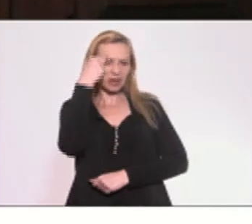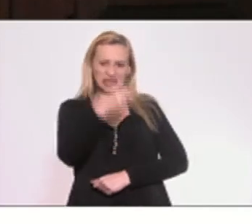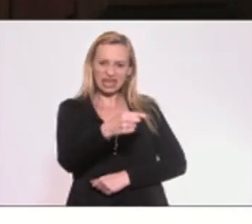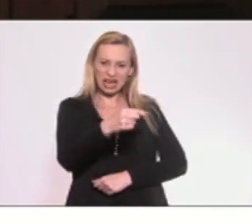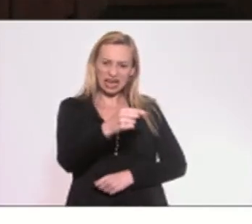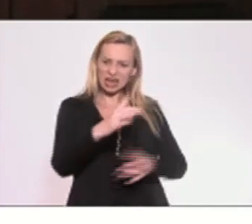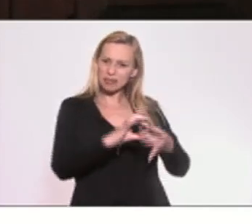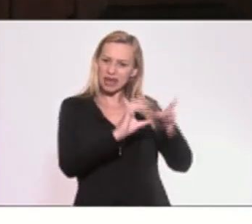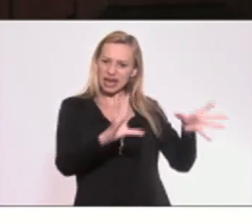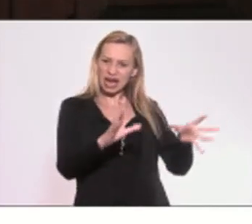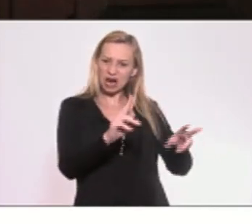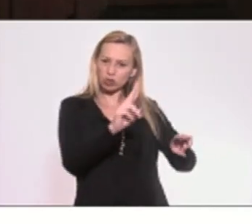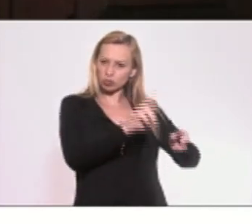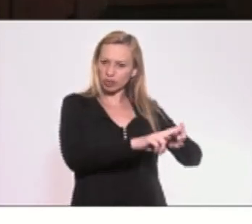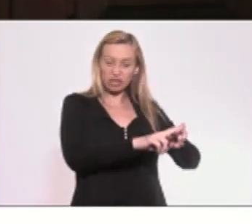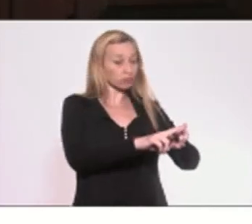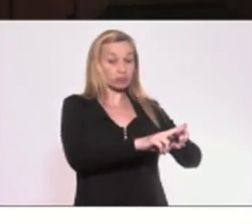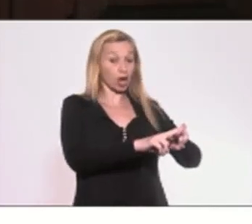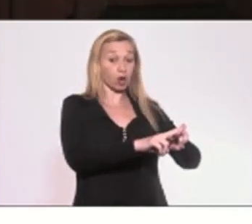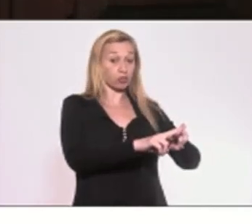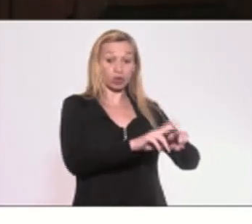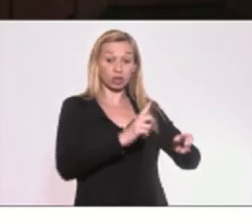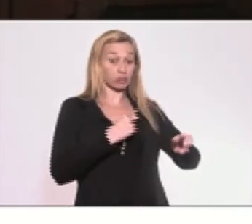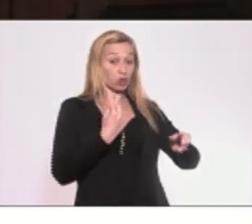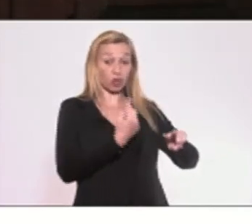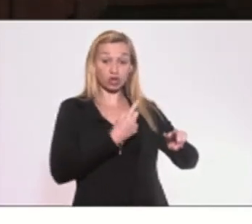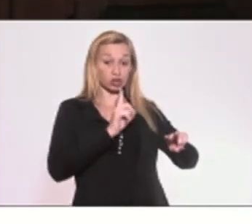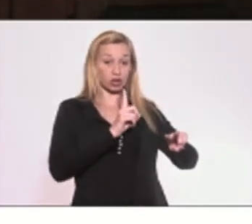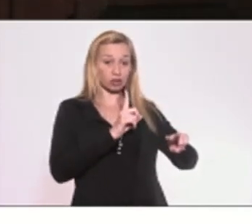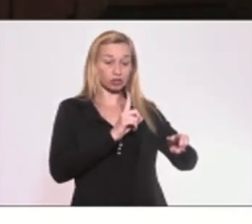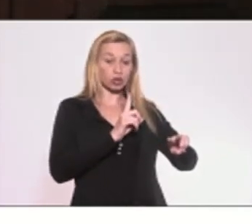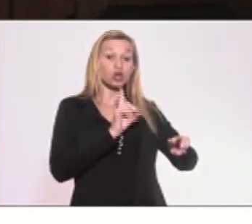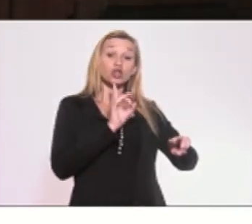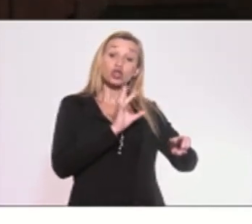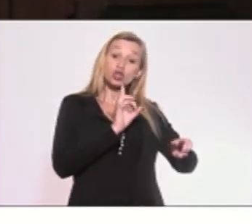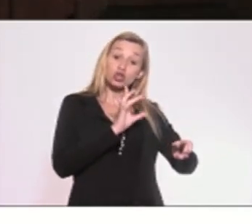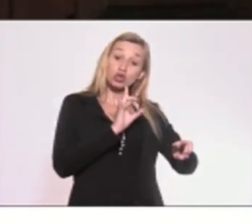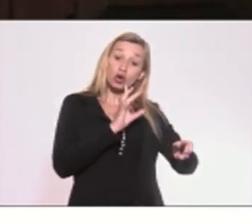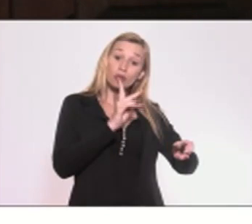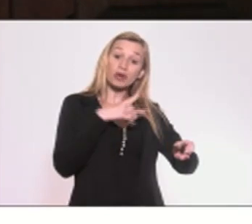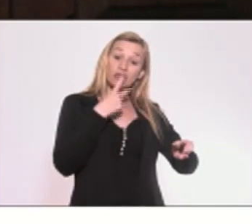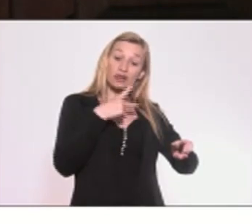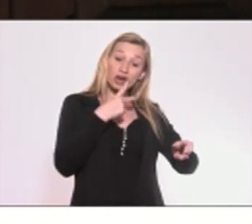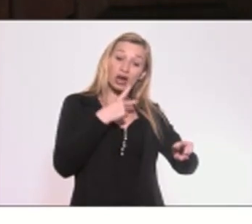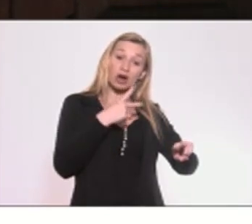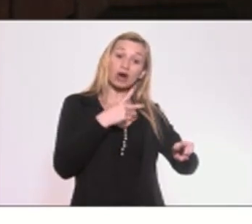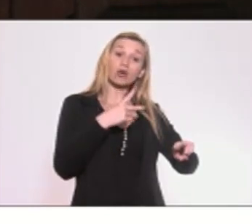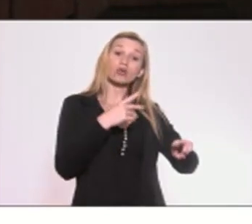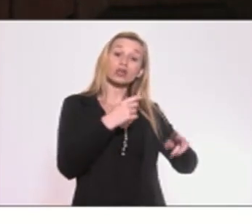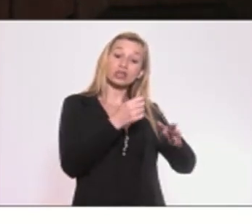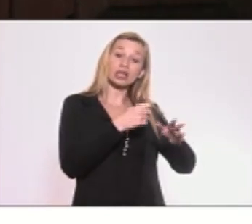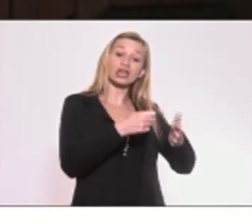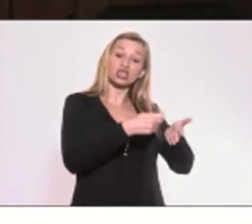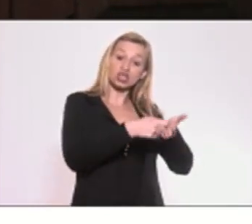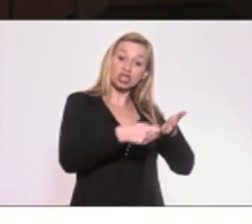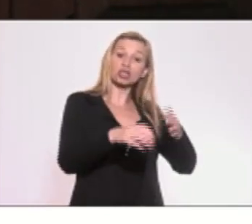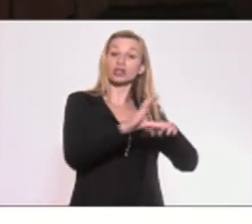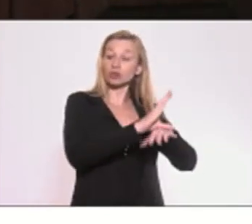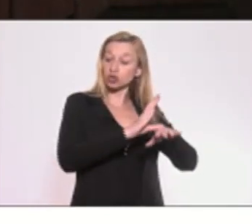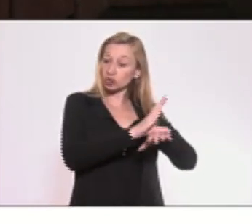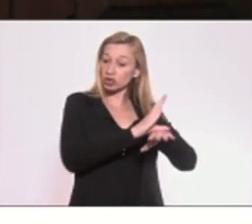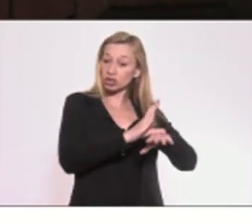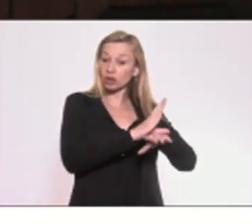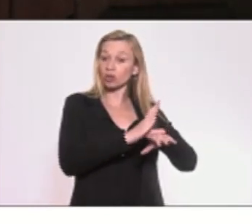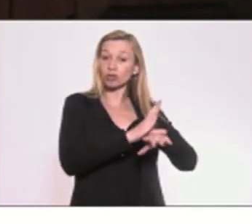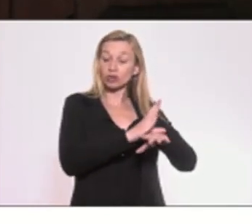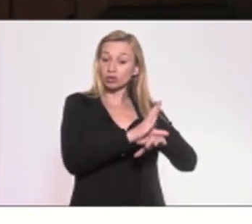aqui foi o ato da prisão. Ponto. E que eu considero, e ficou muito claro, que não percorreu